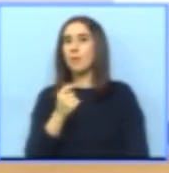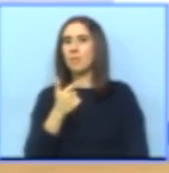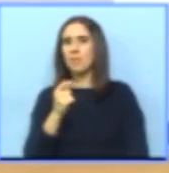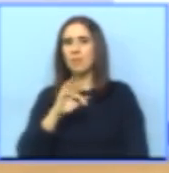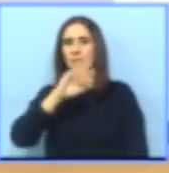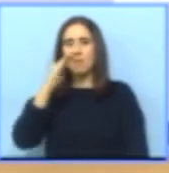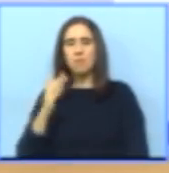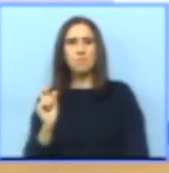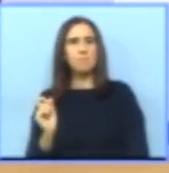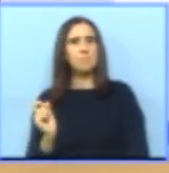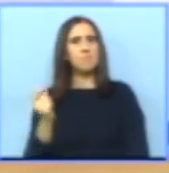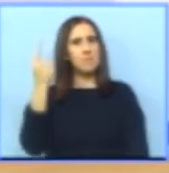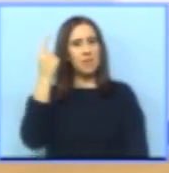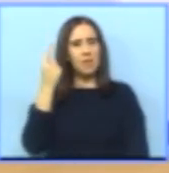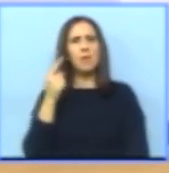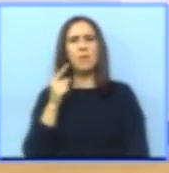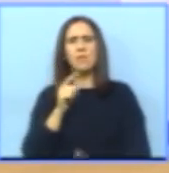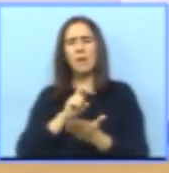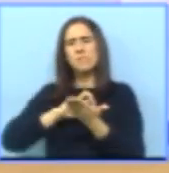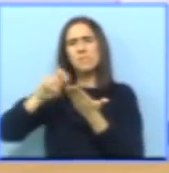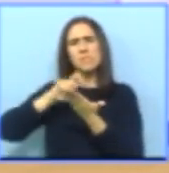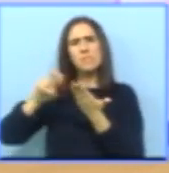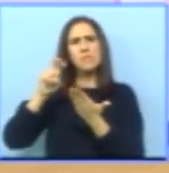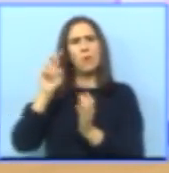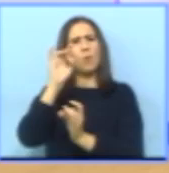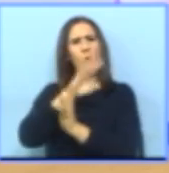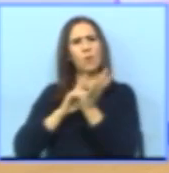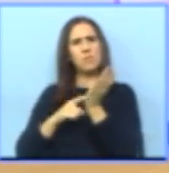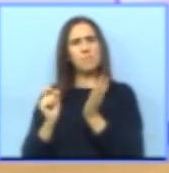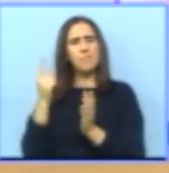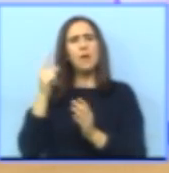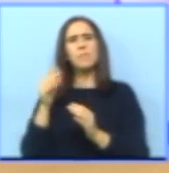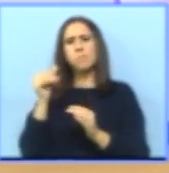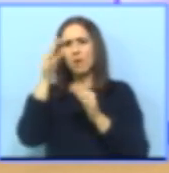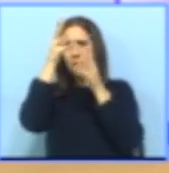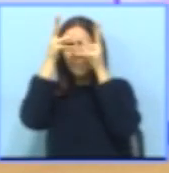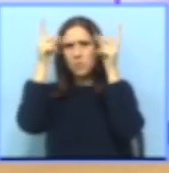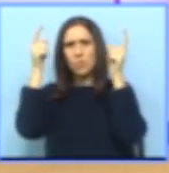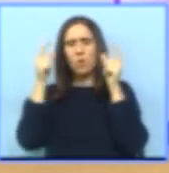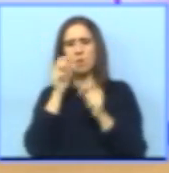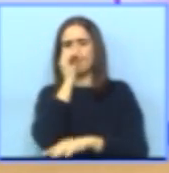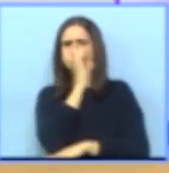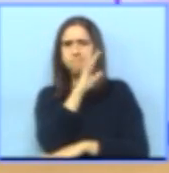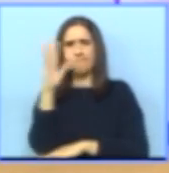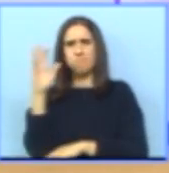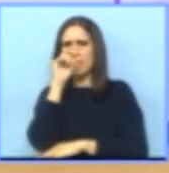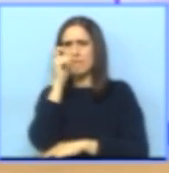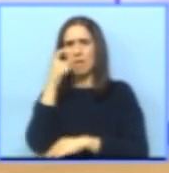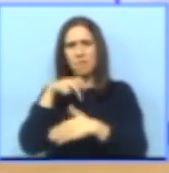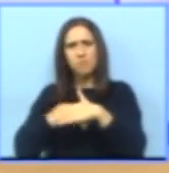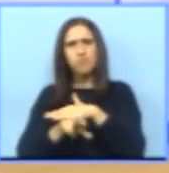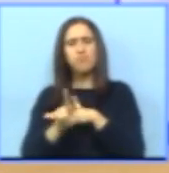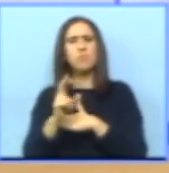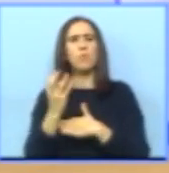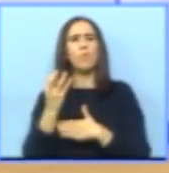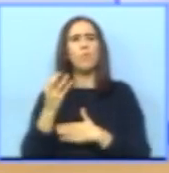primeiros ocidentais a subir até ao cimo do Tibete, a embrenharem-se na selva da Amazónia, a irem a sítios,